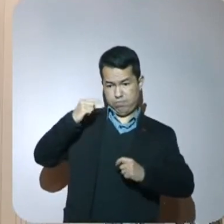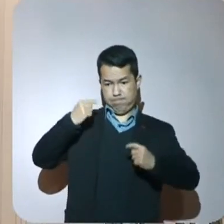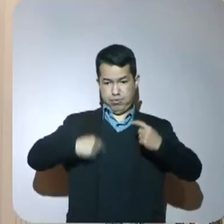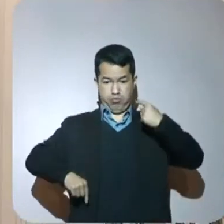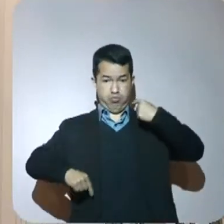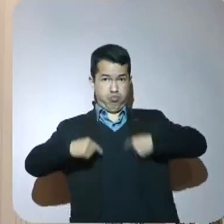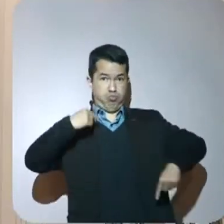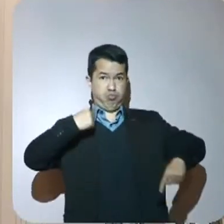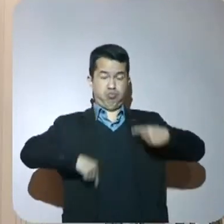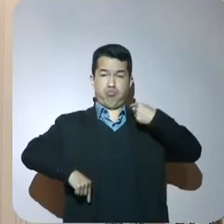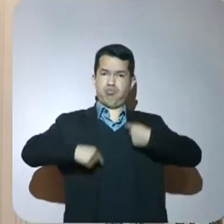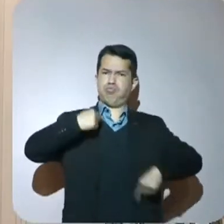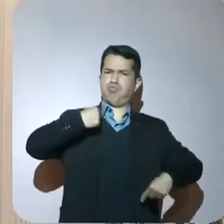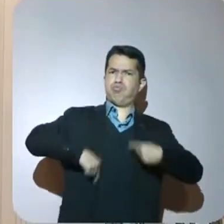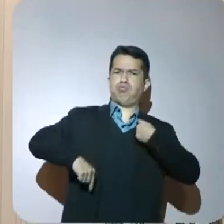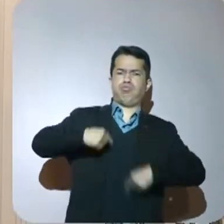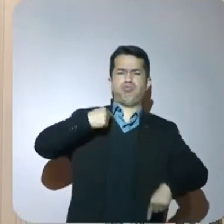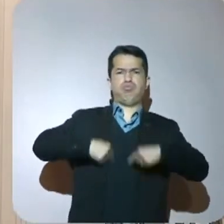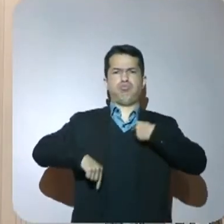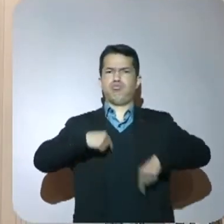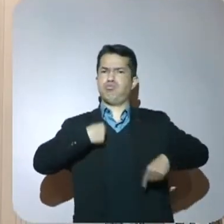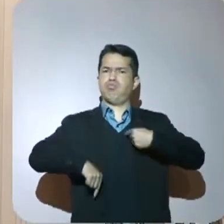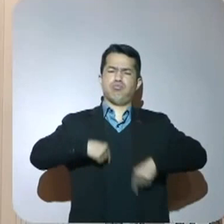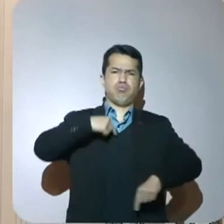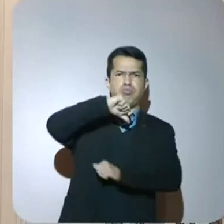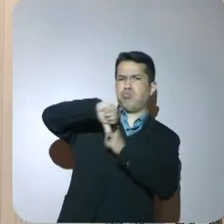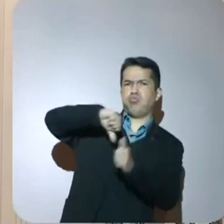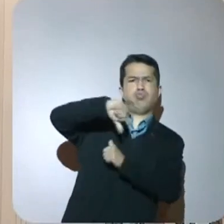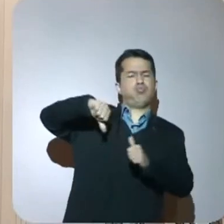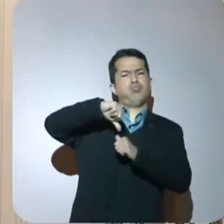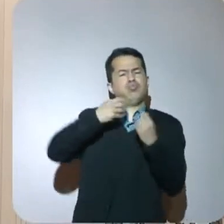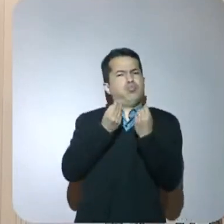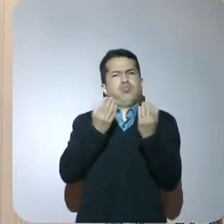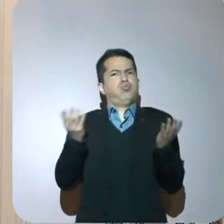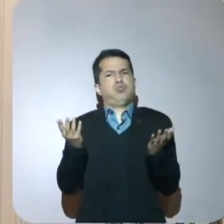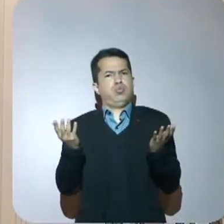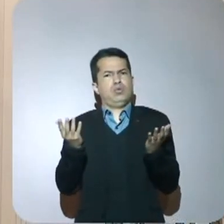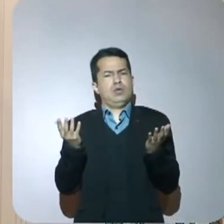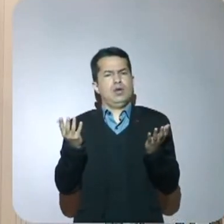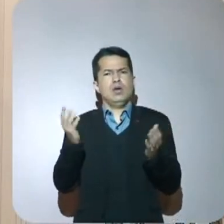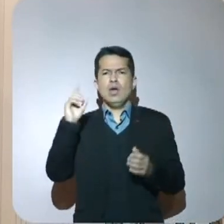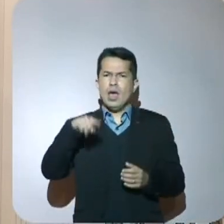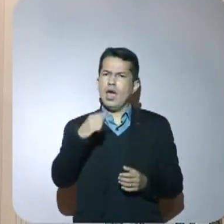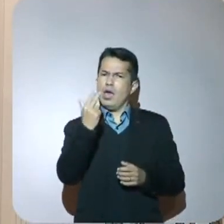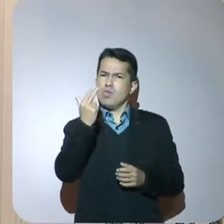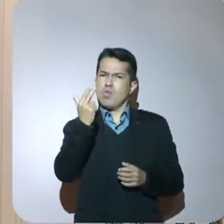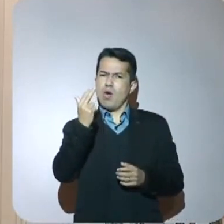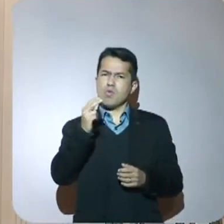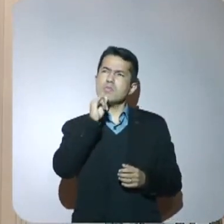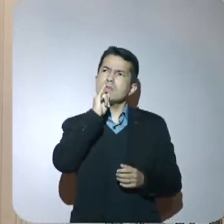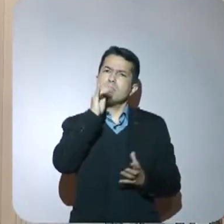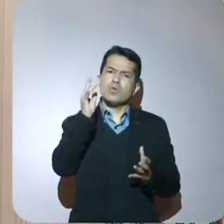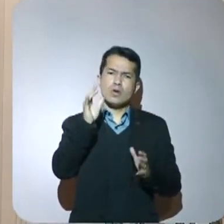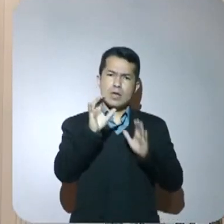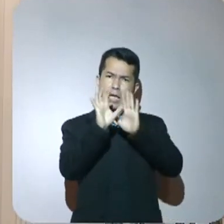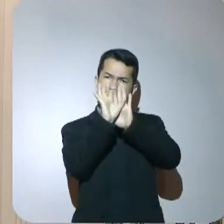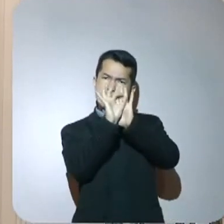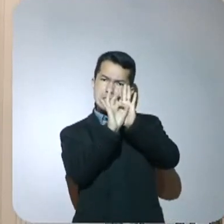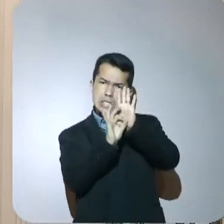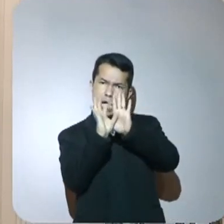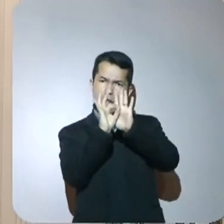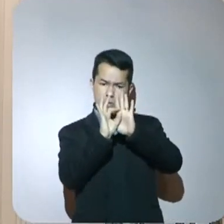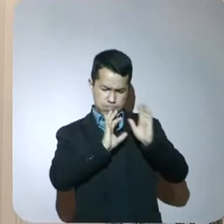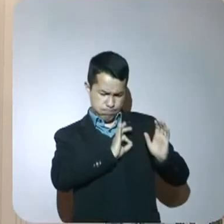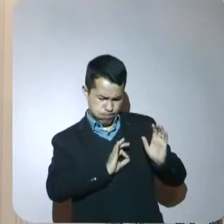um inimigo e um intruso do próprio corpo, tá? O corpo, os seus próprios órgãos.